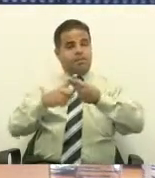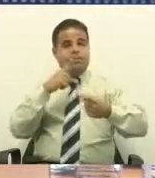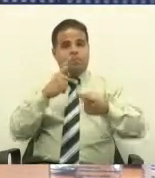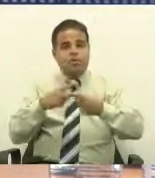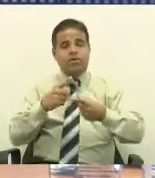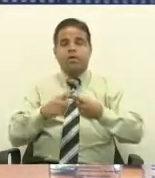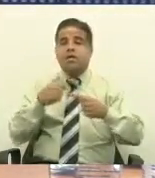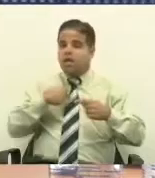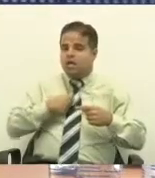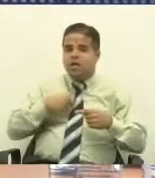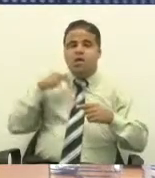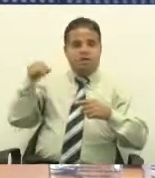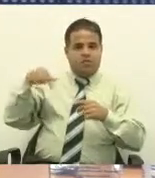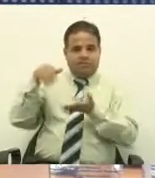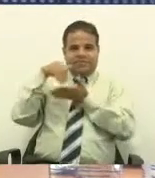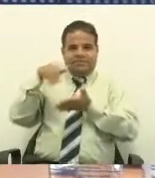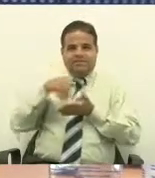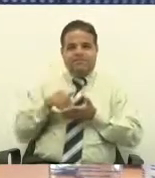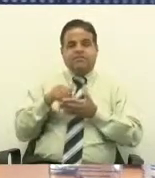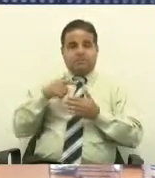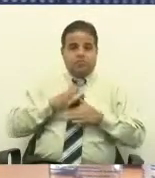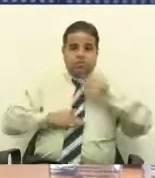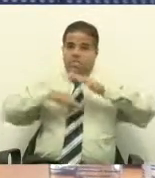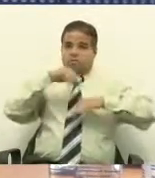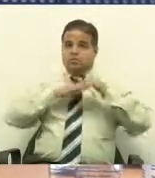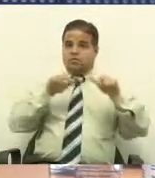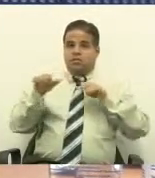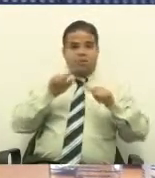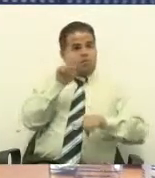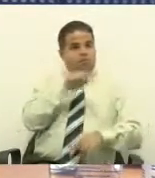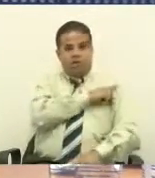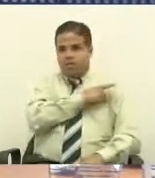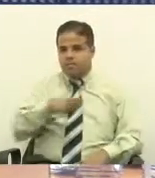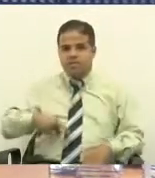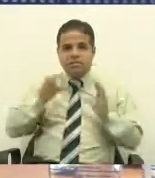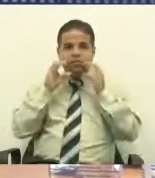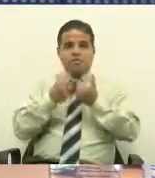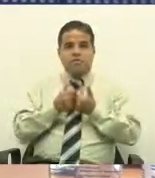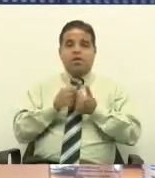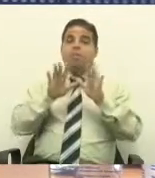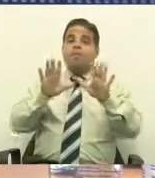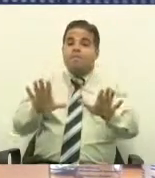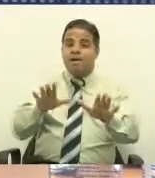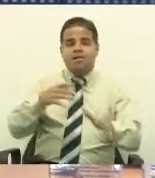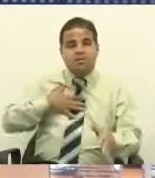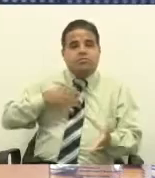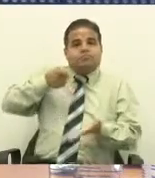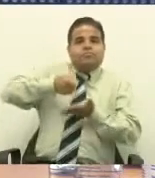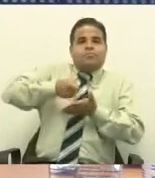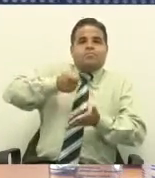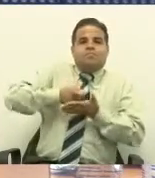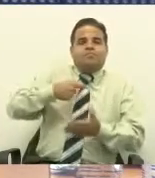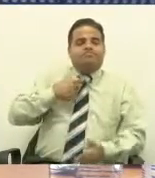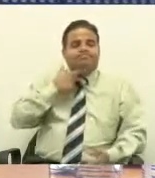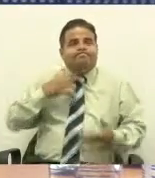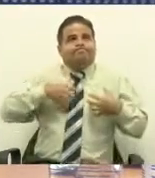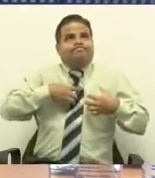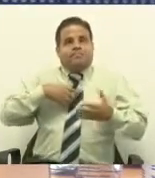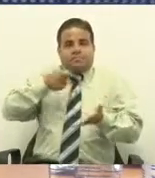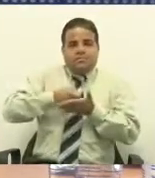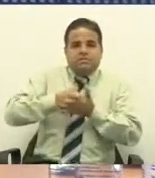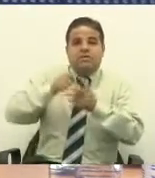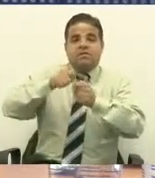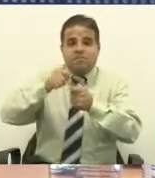porque eu, enquanto secretária, minha função não é enquanto presidente da comissão, mas me sinto na obrigação e no dever de fazer